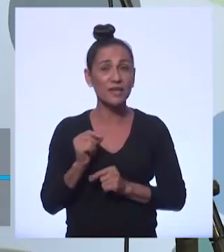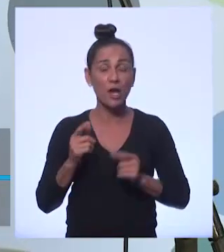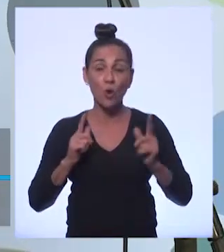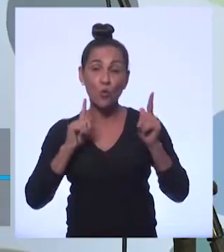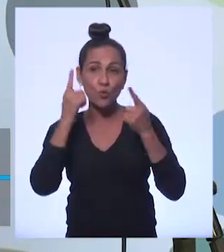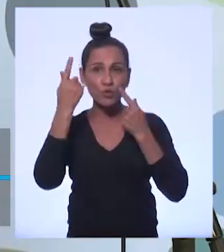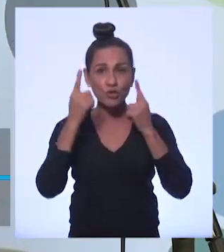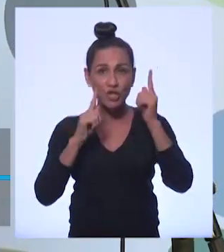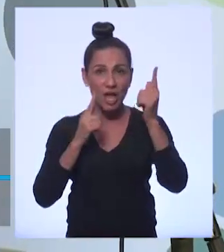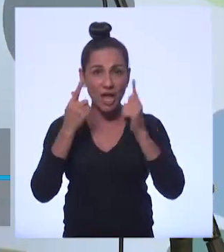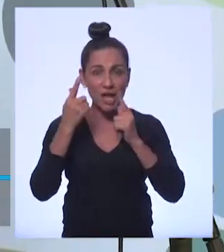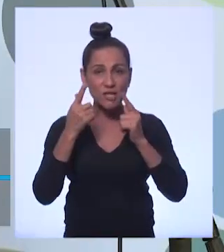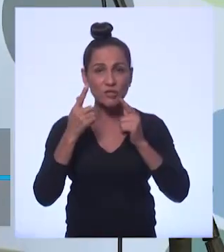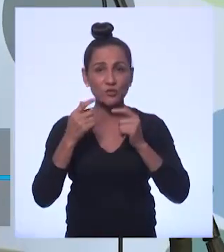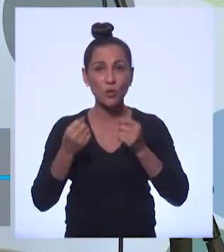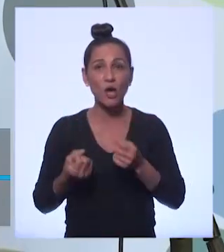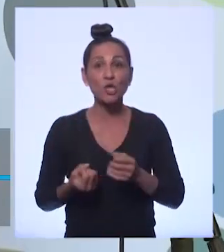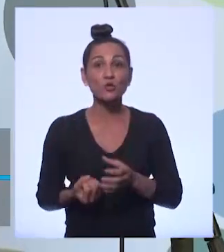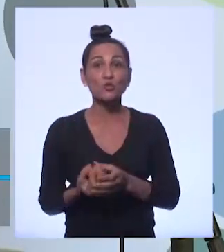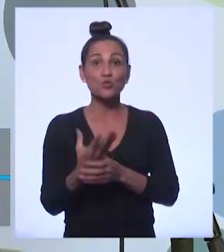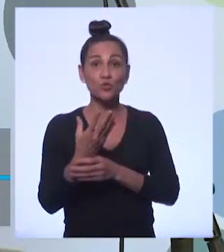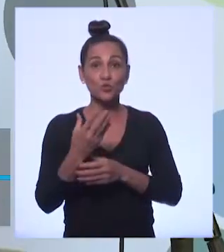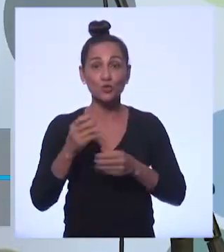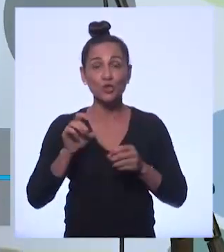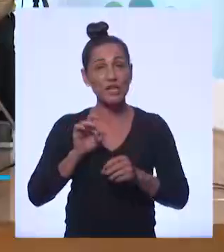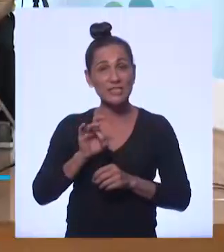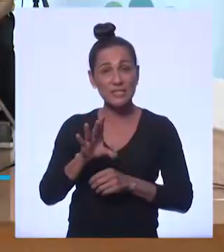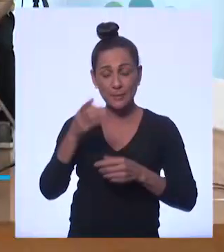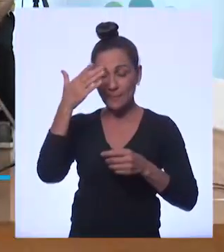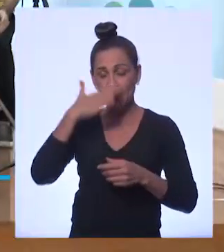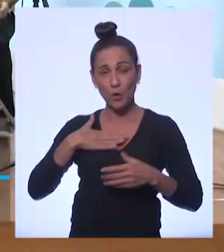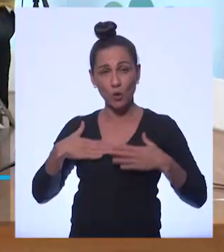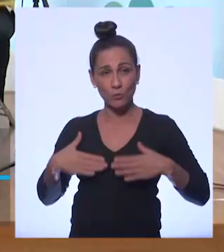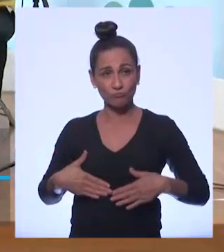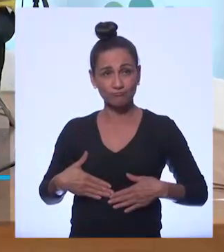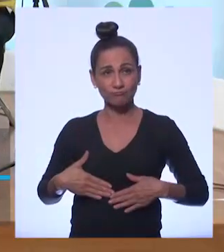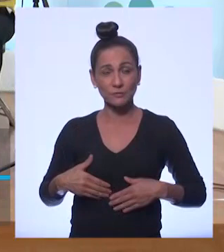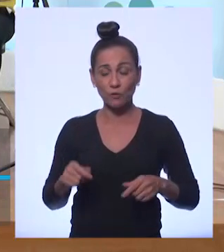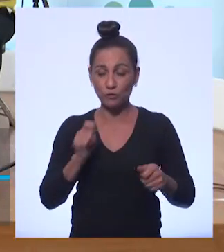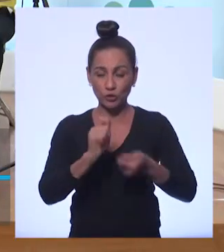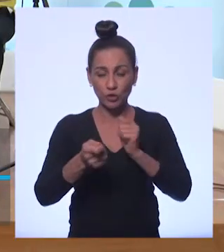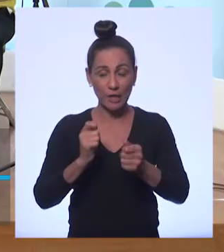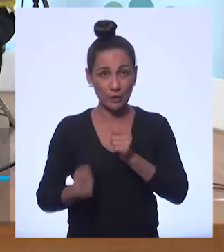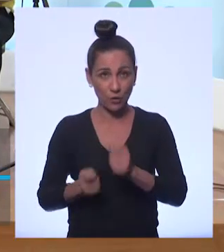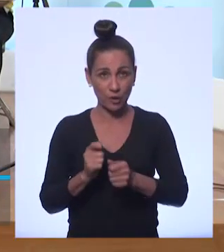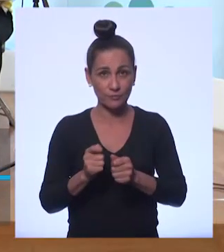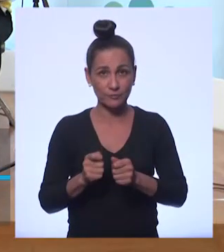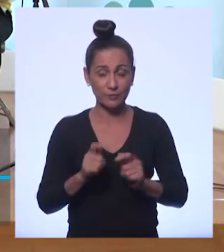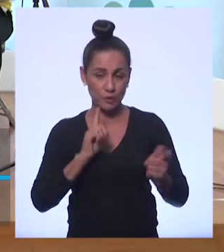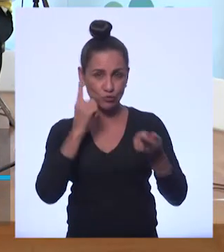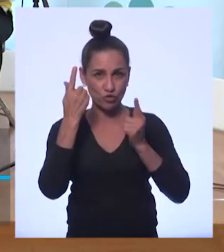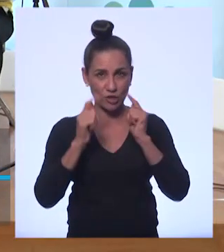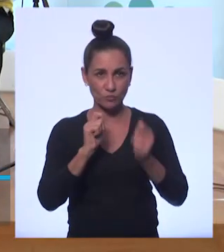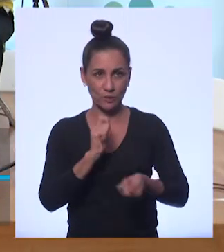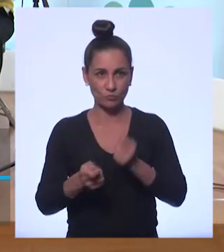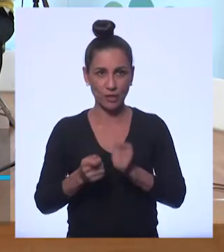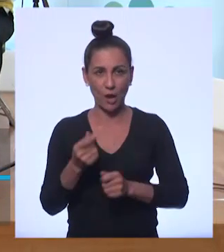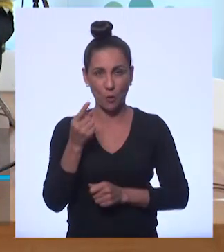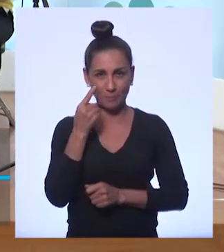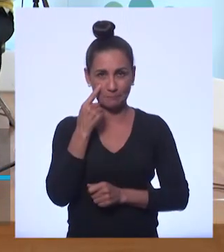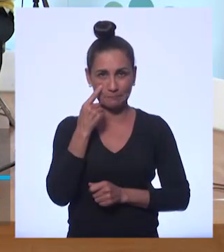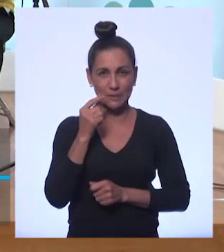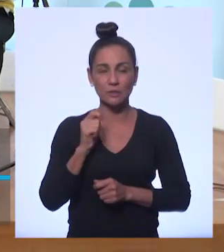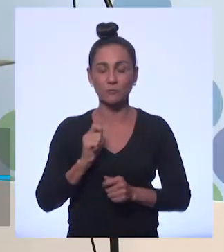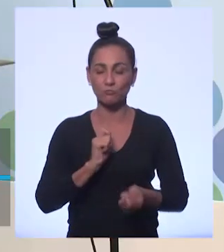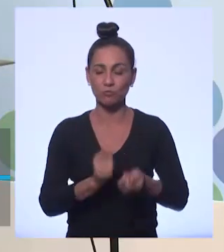gesto revela a si mesmo. Por exemplo, eu posso tocar qualquer coisa. Eu vou tocar agora, tá? Vou fazer o gesto de batucar agora. Então eu vou